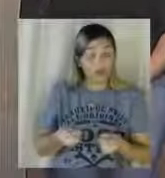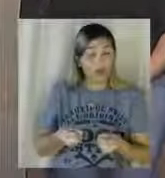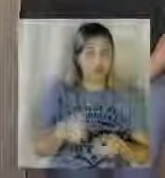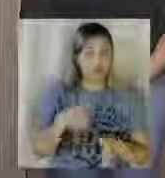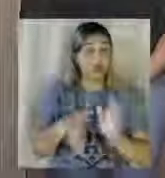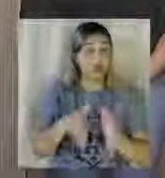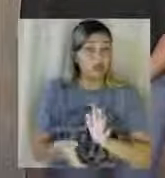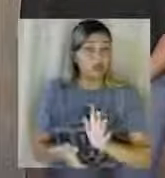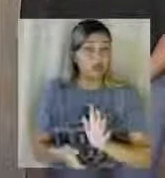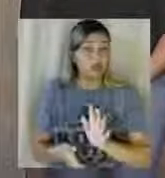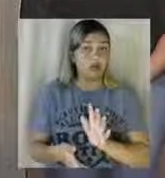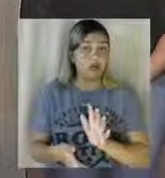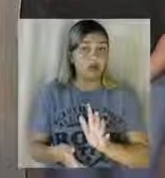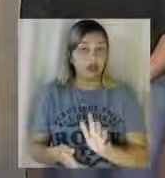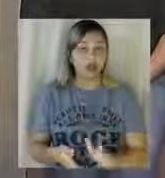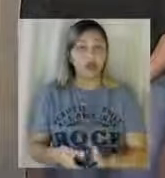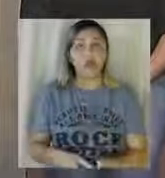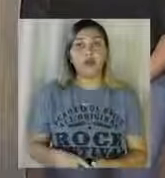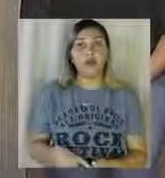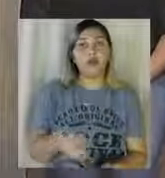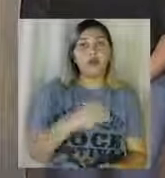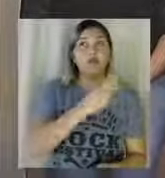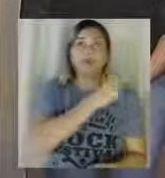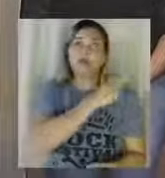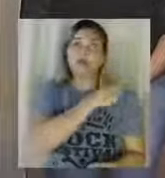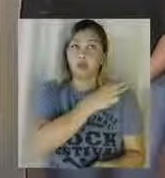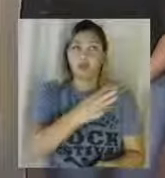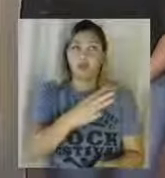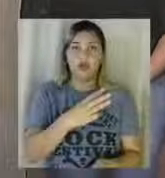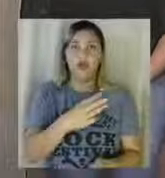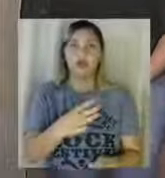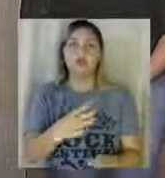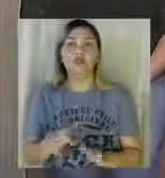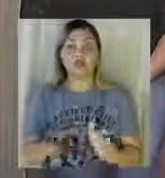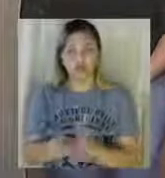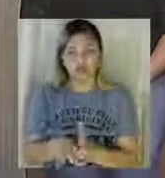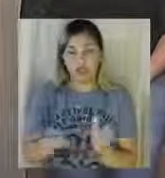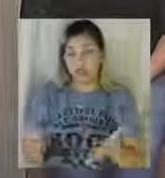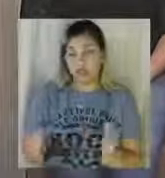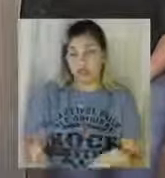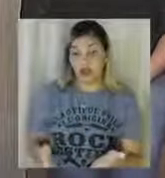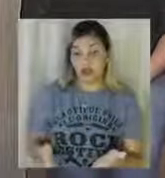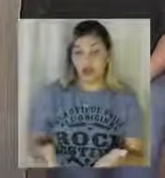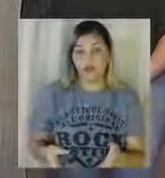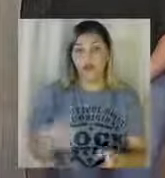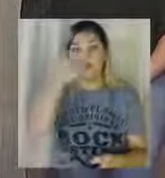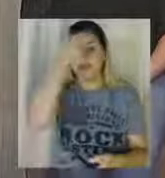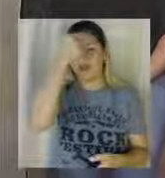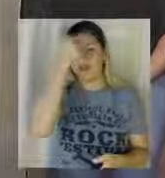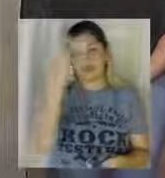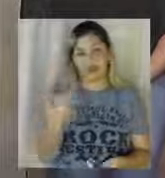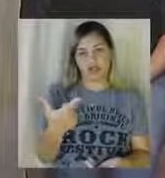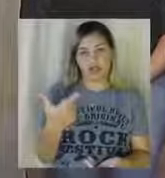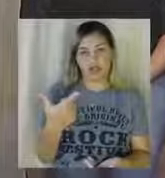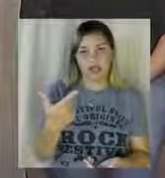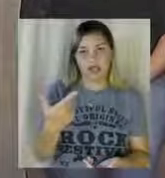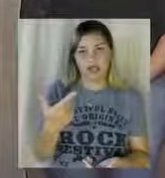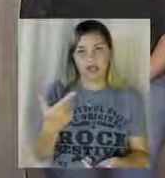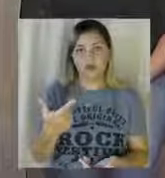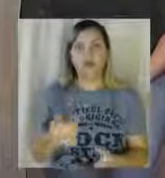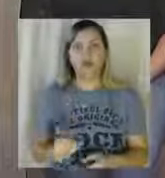Formação. Minha formação do 3º ano, graças a Deus eu cheguei. E hoje em dia estou na faculdade. É muito